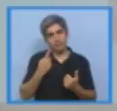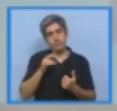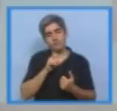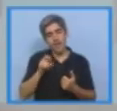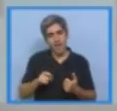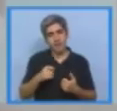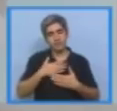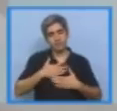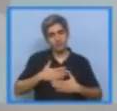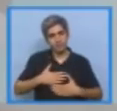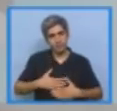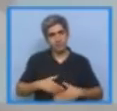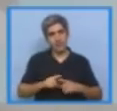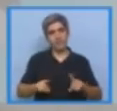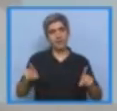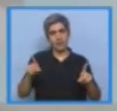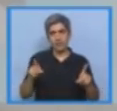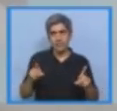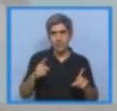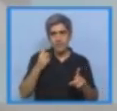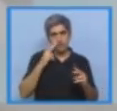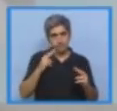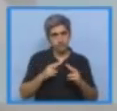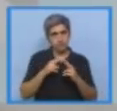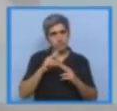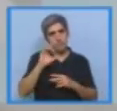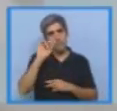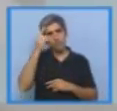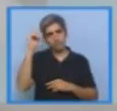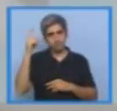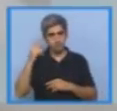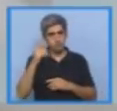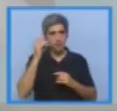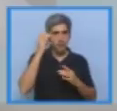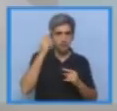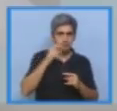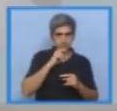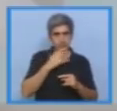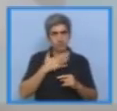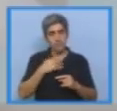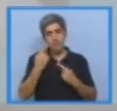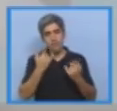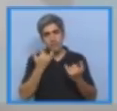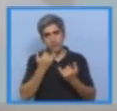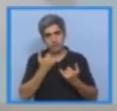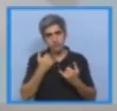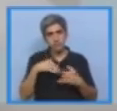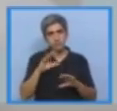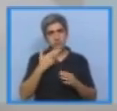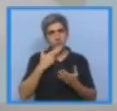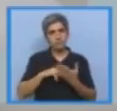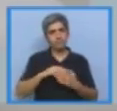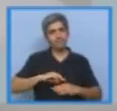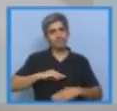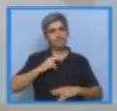paz muito diferente de que um encontro esporádico de diversão, que pode trazer alguma alegria, mas que não